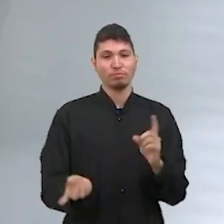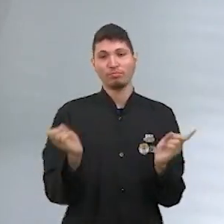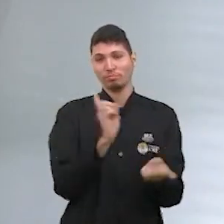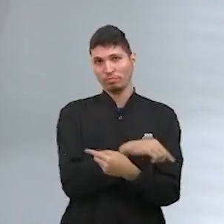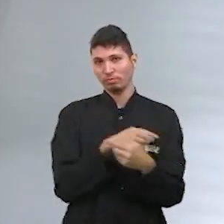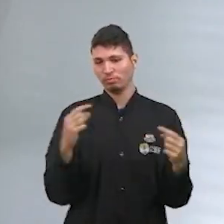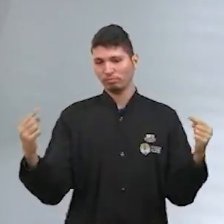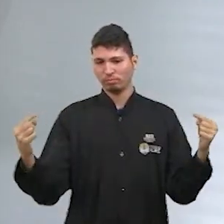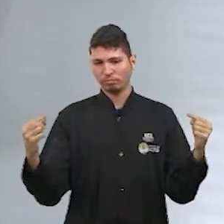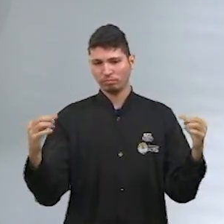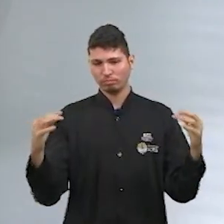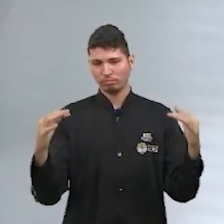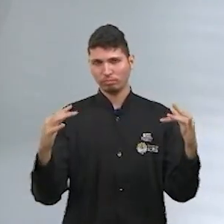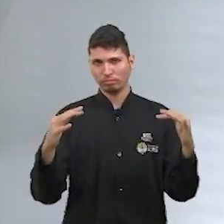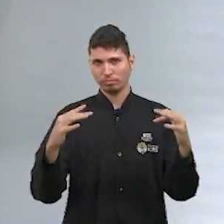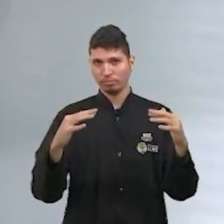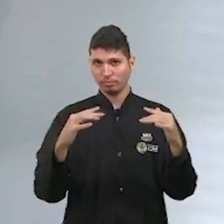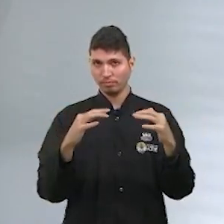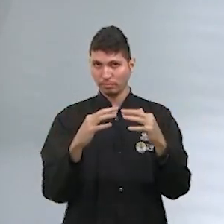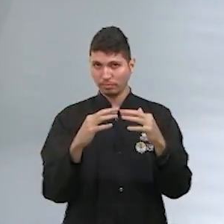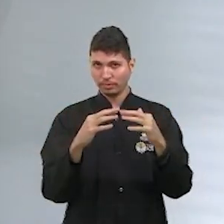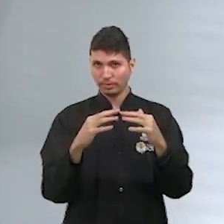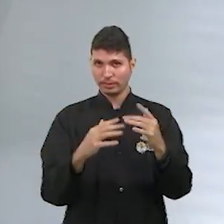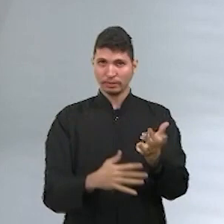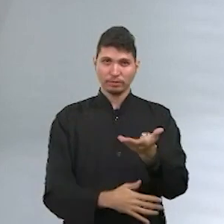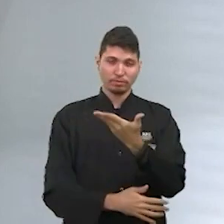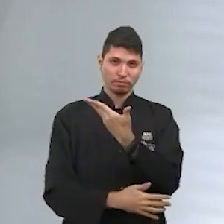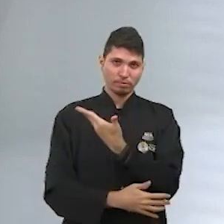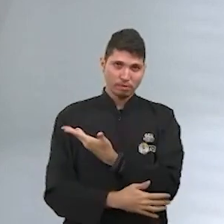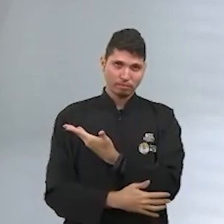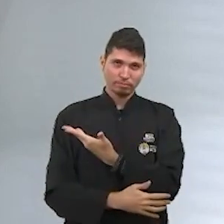se atraem. Isso acontece muito bem aqui nas partes da